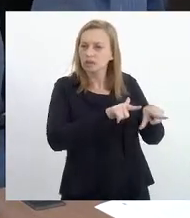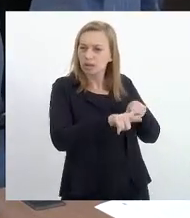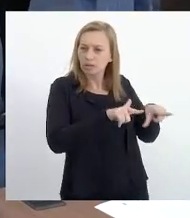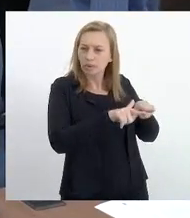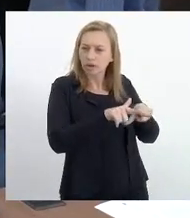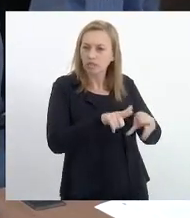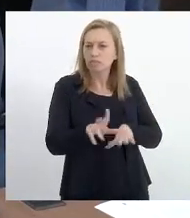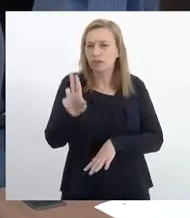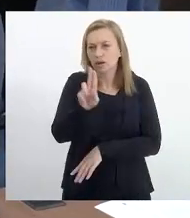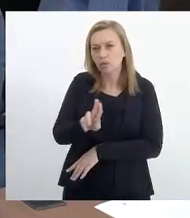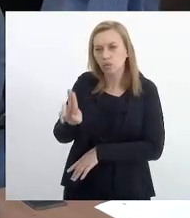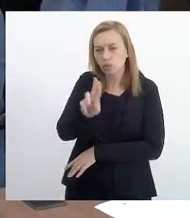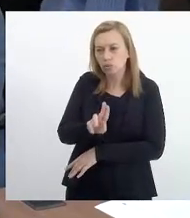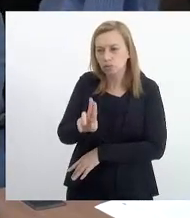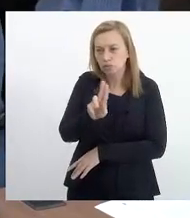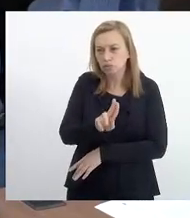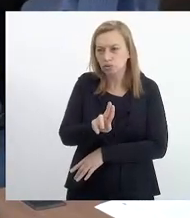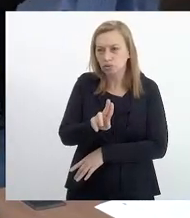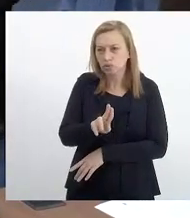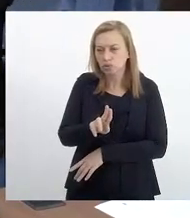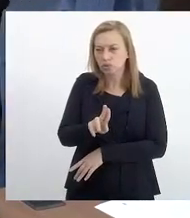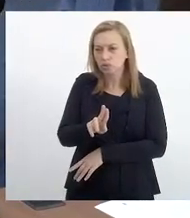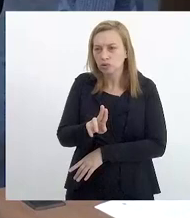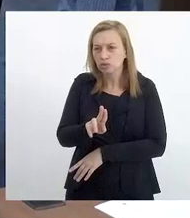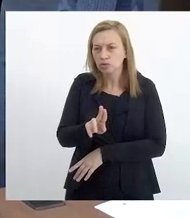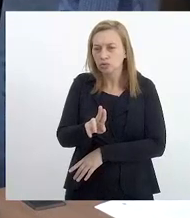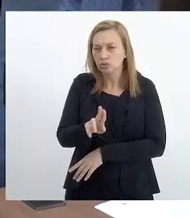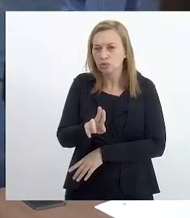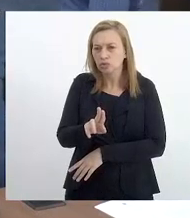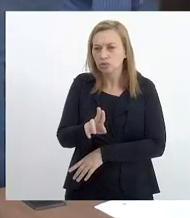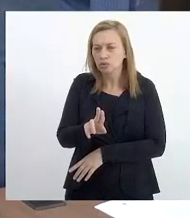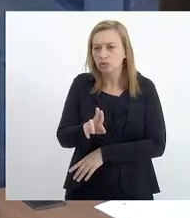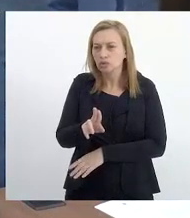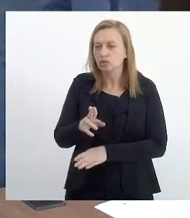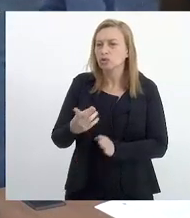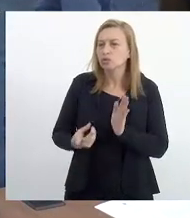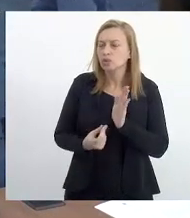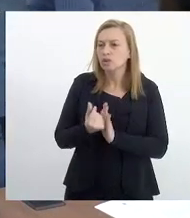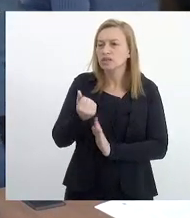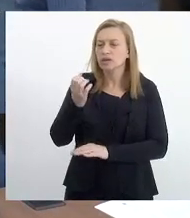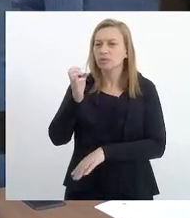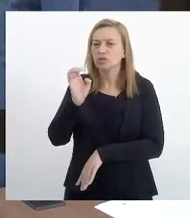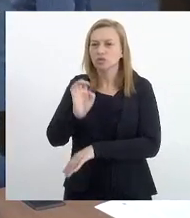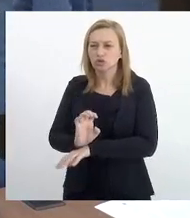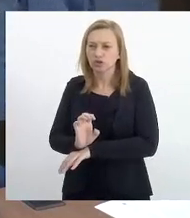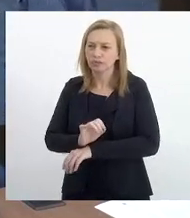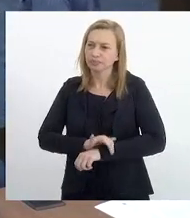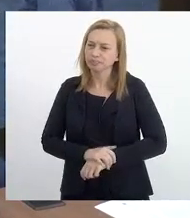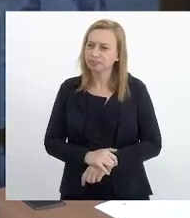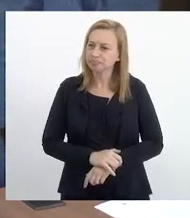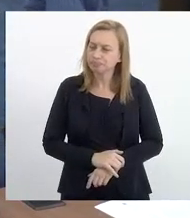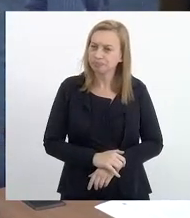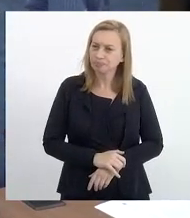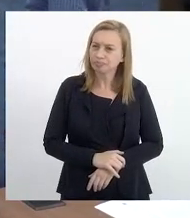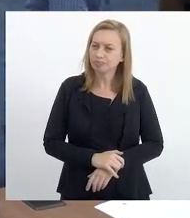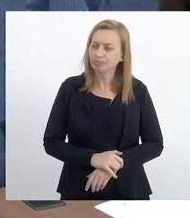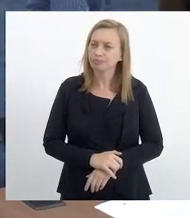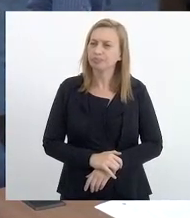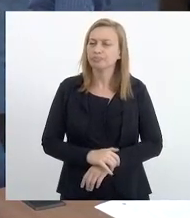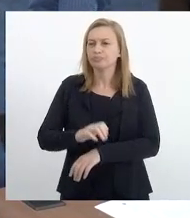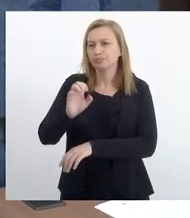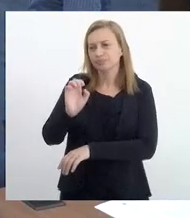a utilização dessa rubrica no orçamento do Estado. Um Estado que